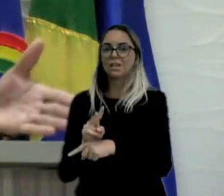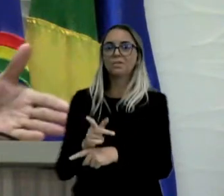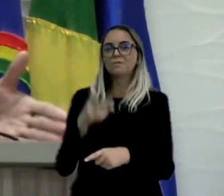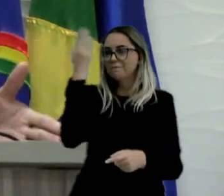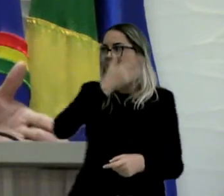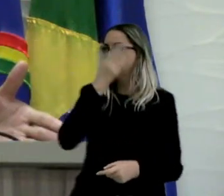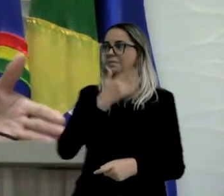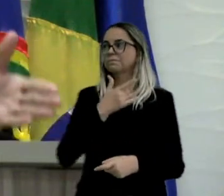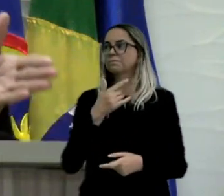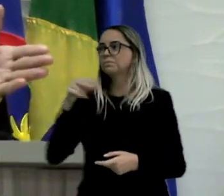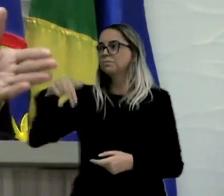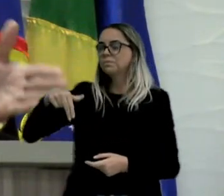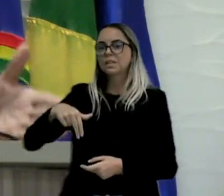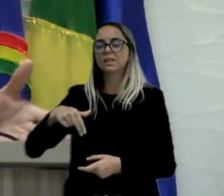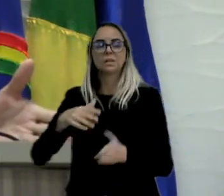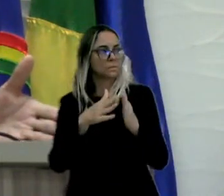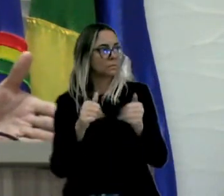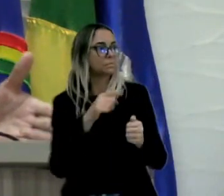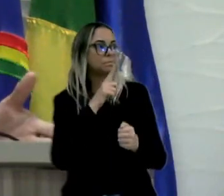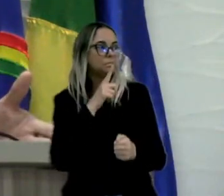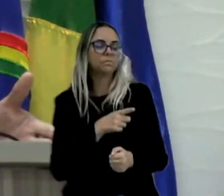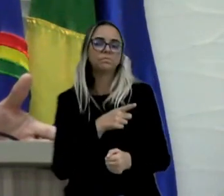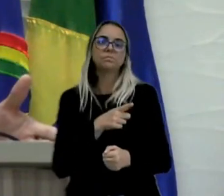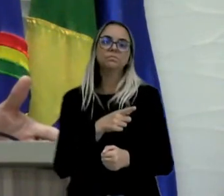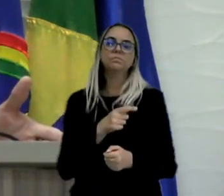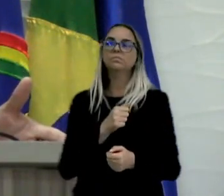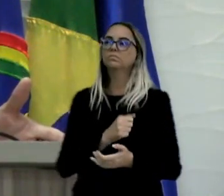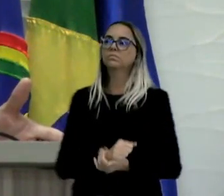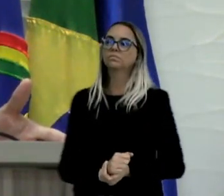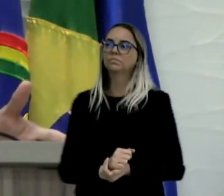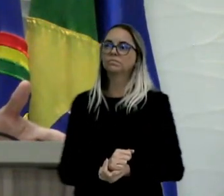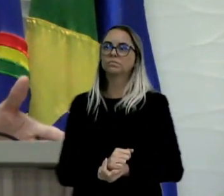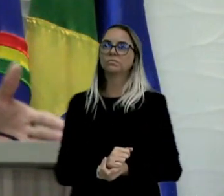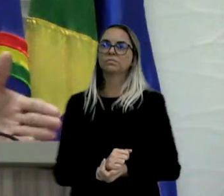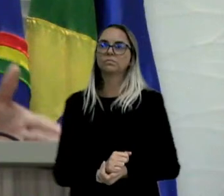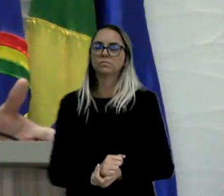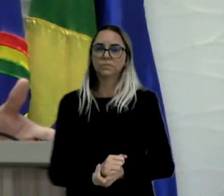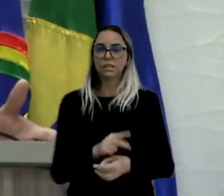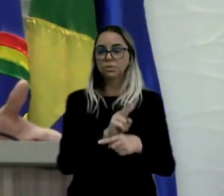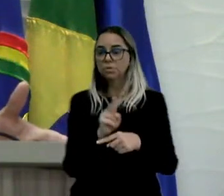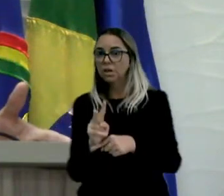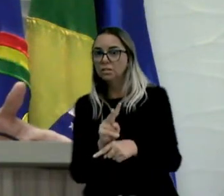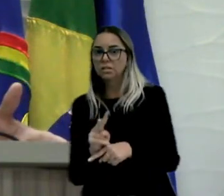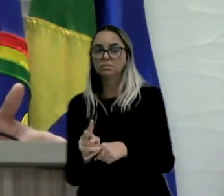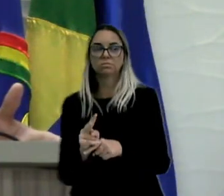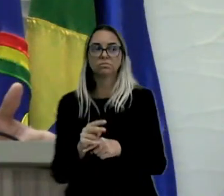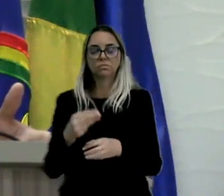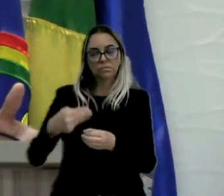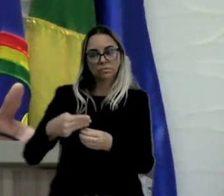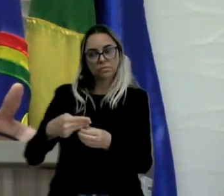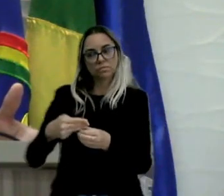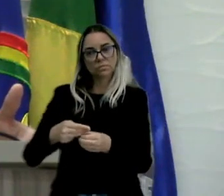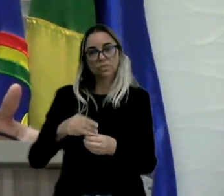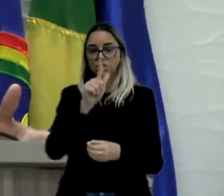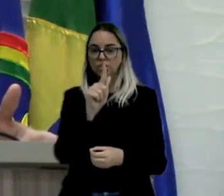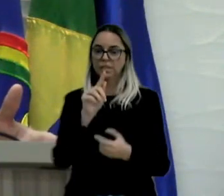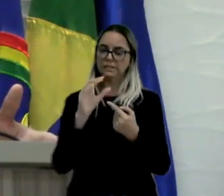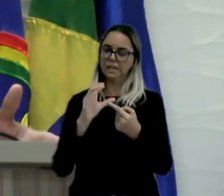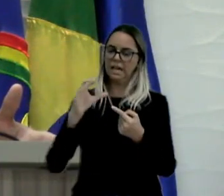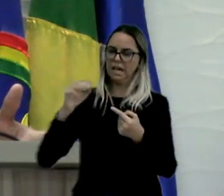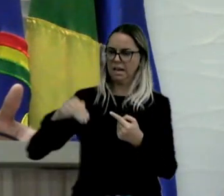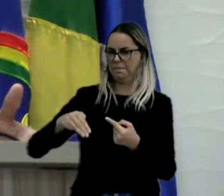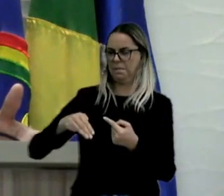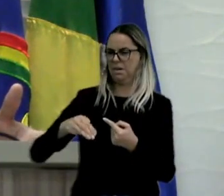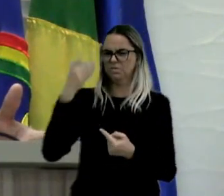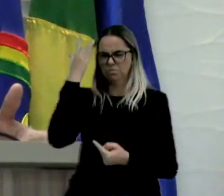pede aqui na indicação e o pessoal da da guarda municipal da da GCM eu não sei se se enquadra nesse